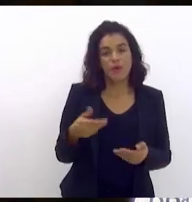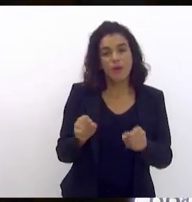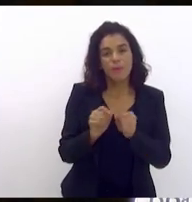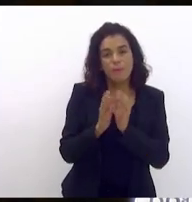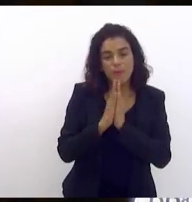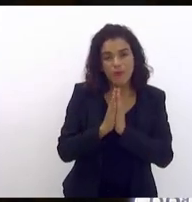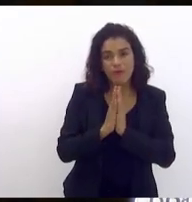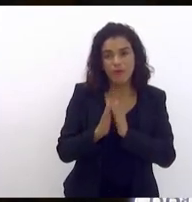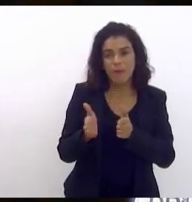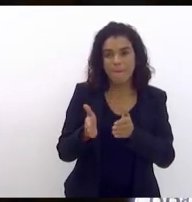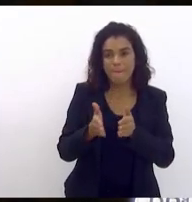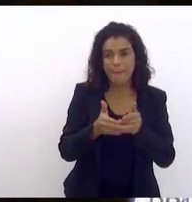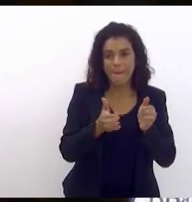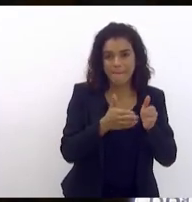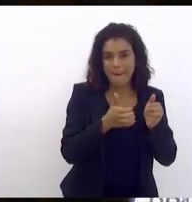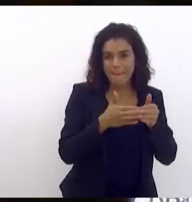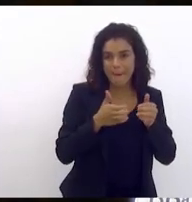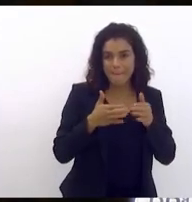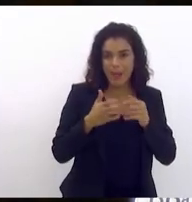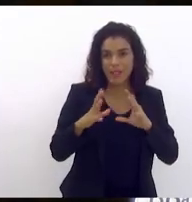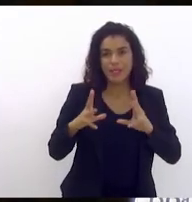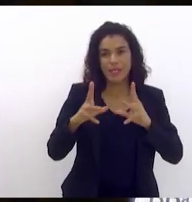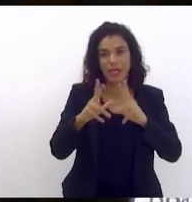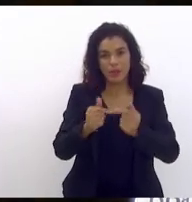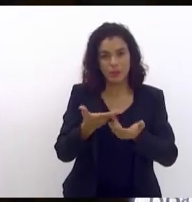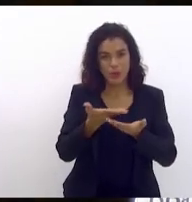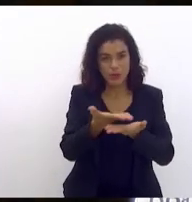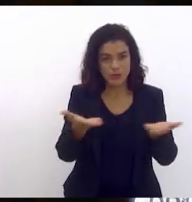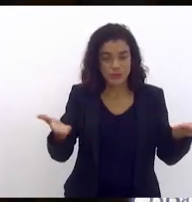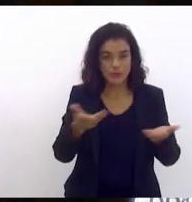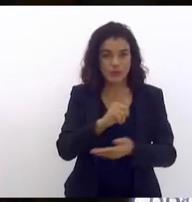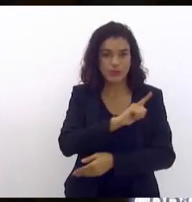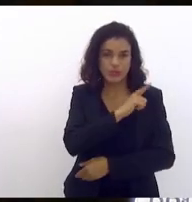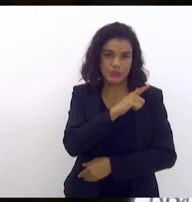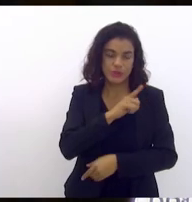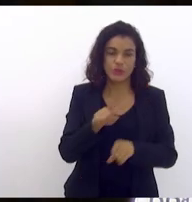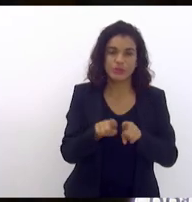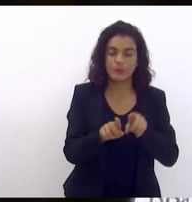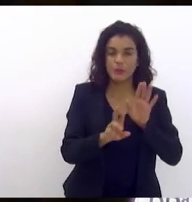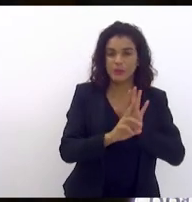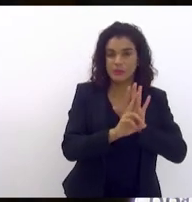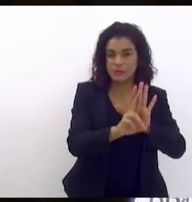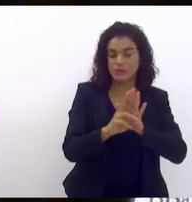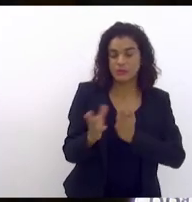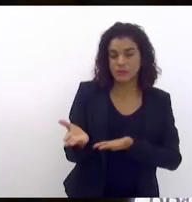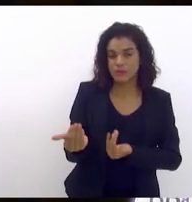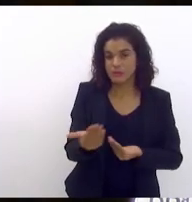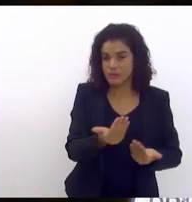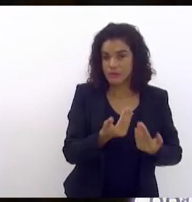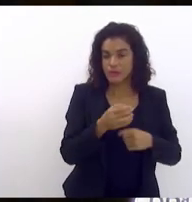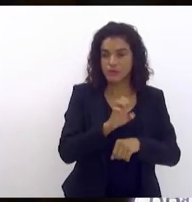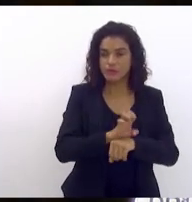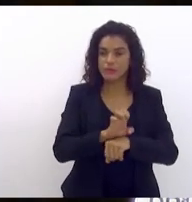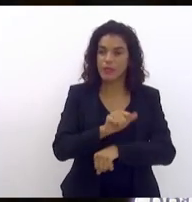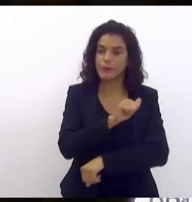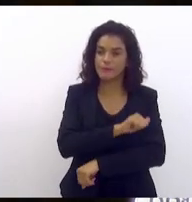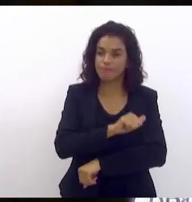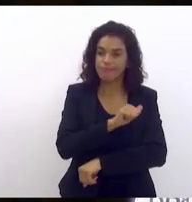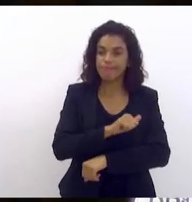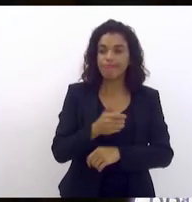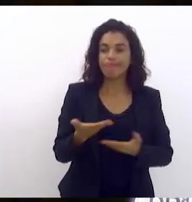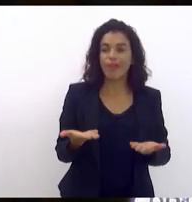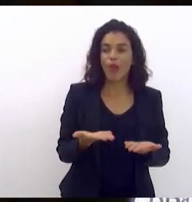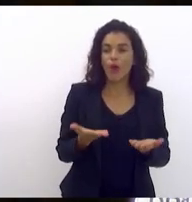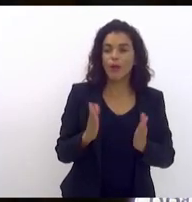grande à frente parlamentar e a todos os gestores e representantes Juventude do Estado do Rio de Janeiro que é o momento em